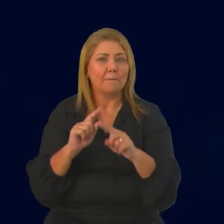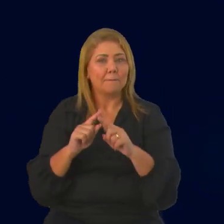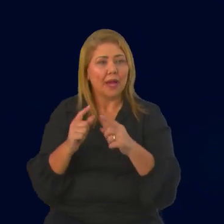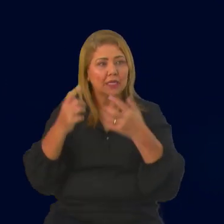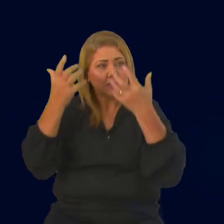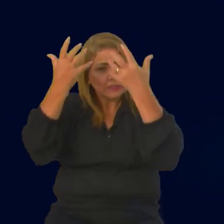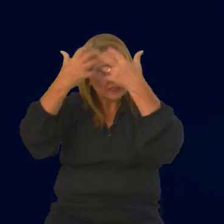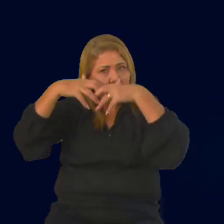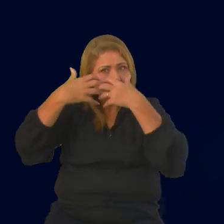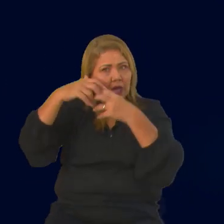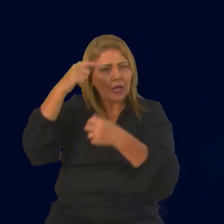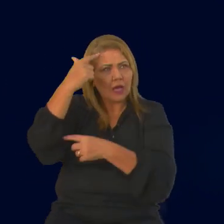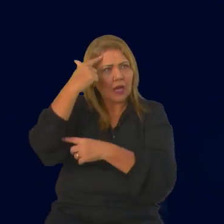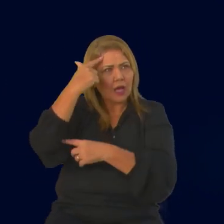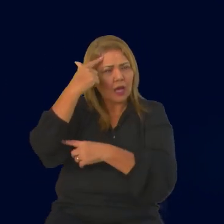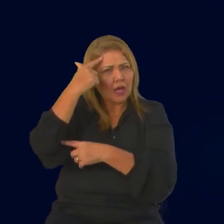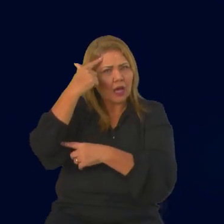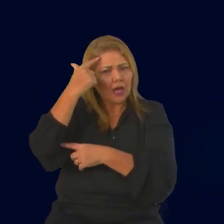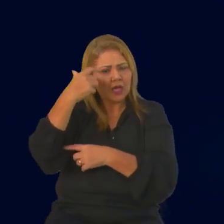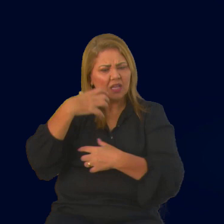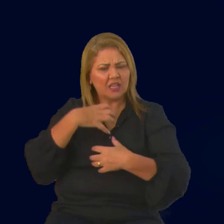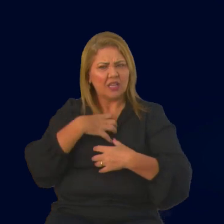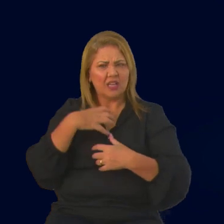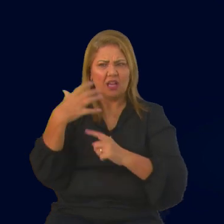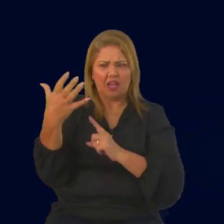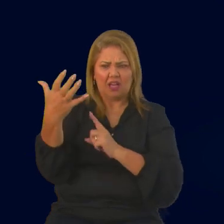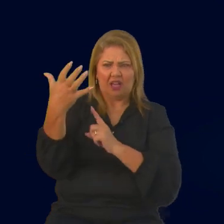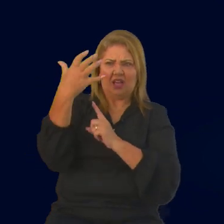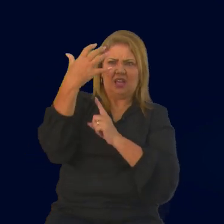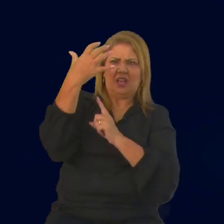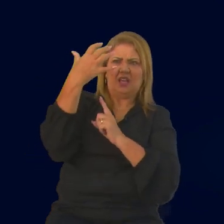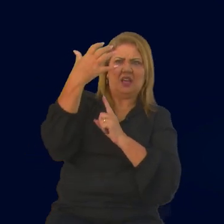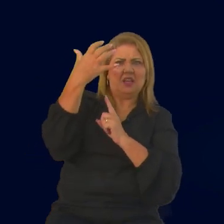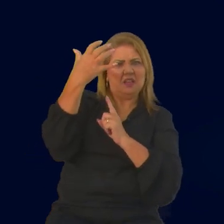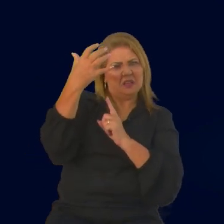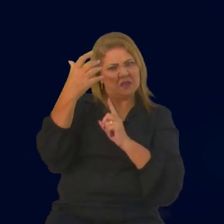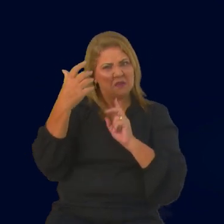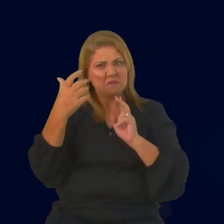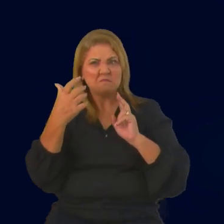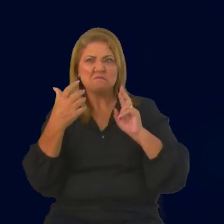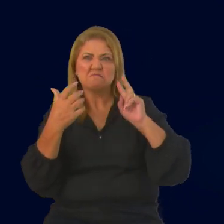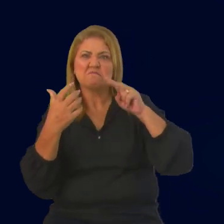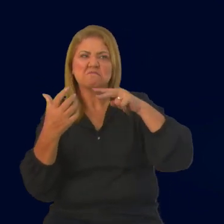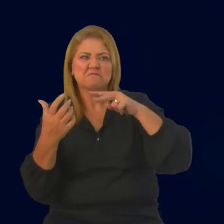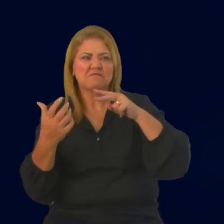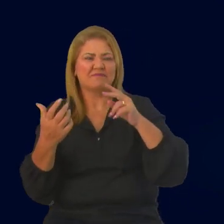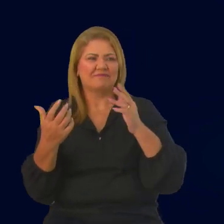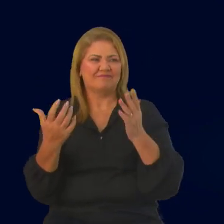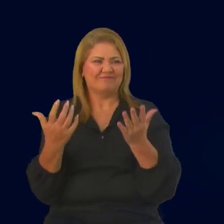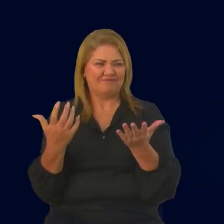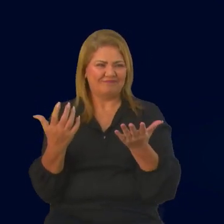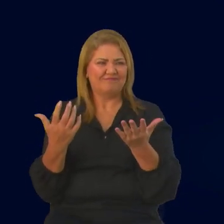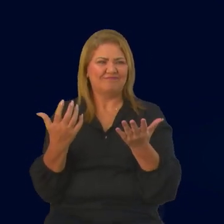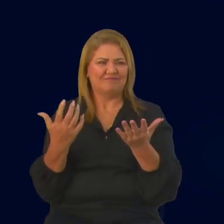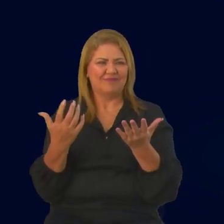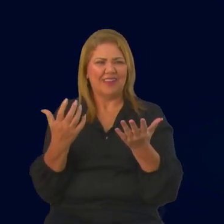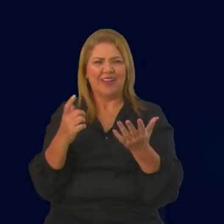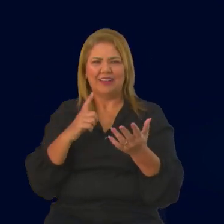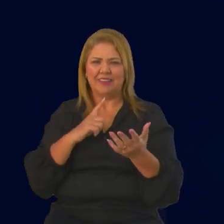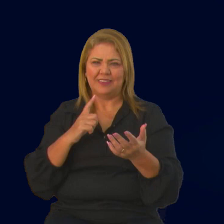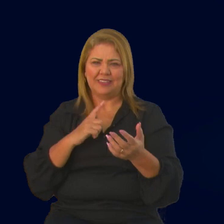cérebro se sente ameaçado. E quando nós nos sentimos ameaçados, uma